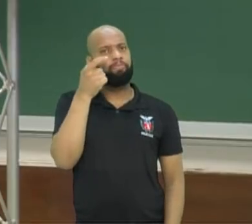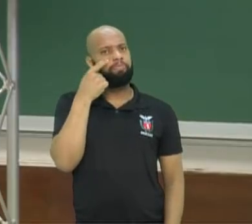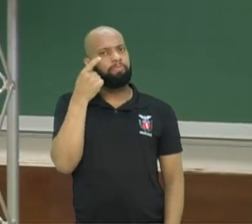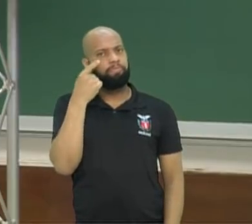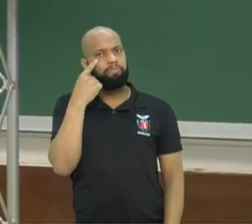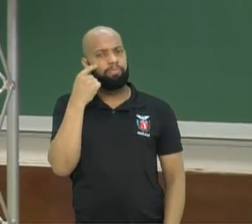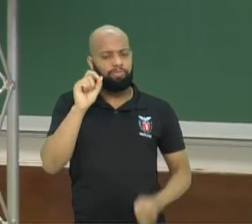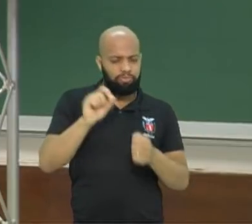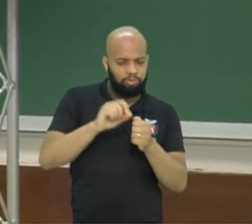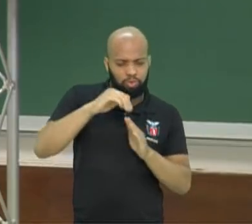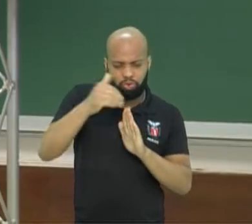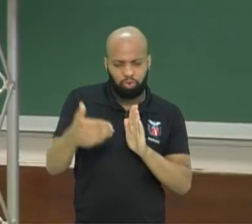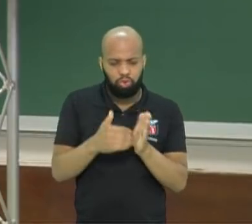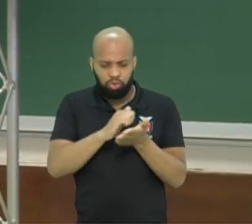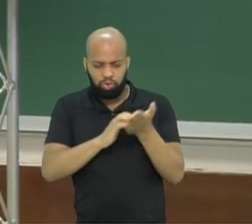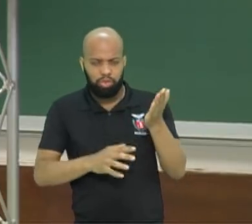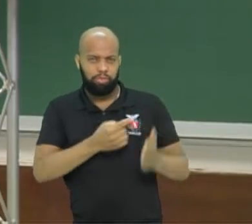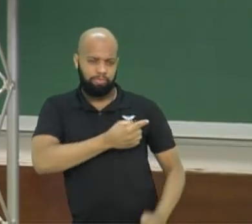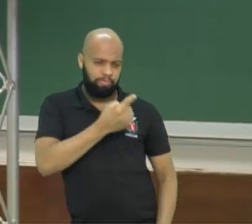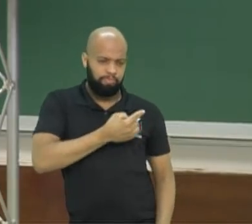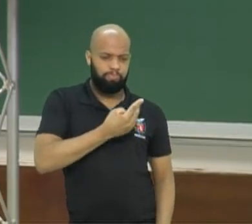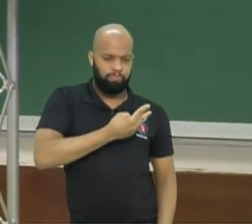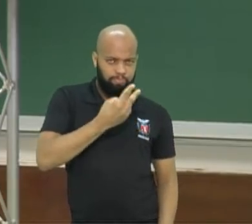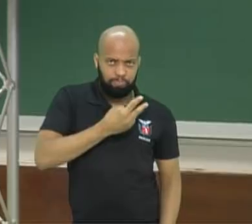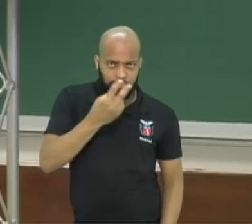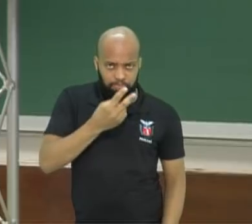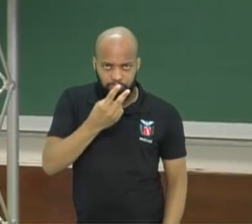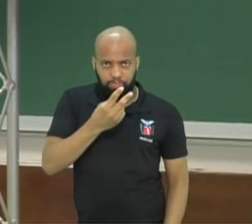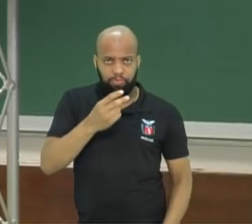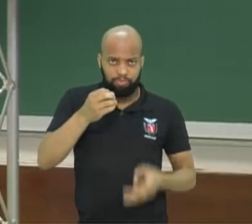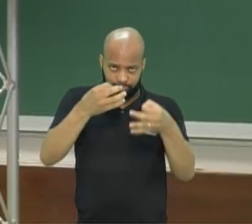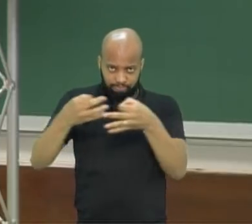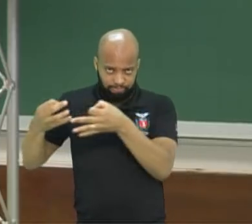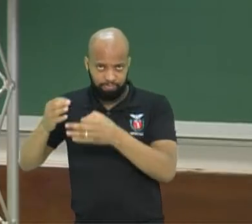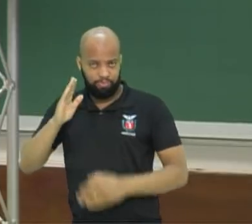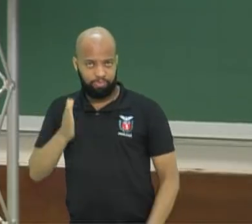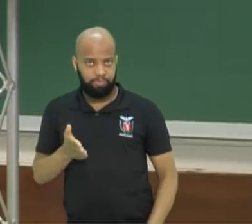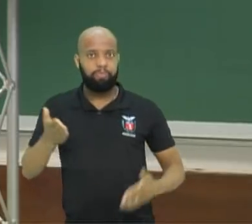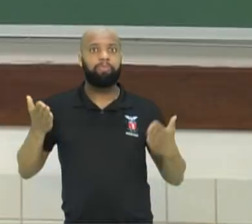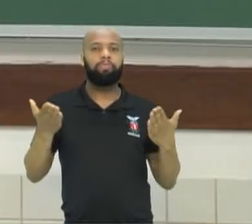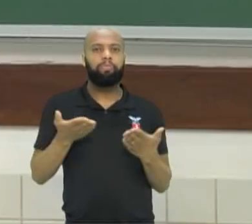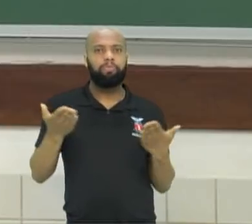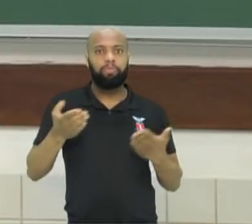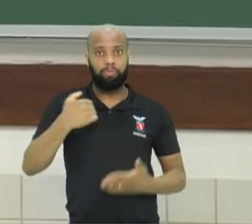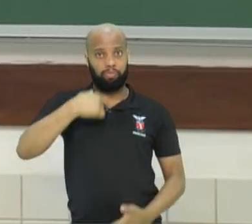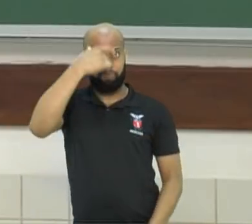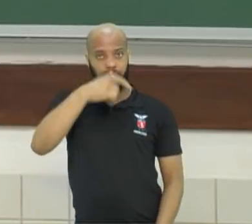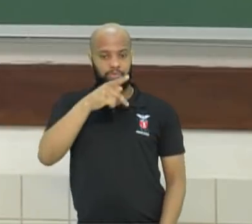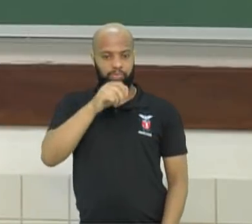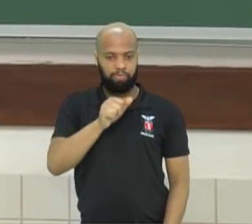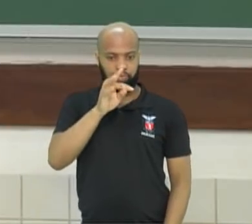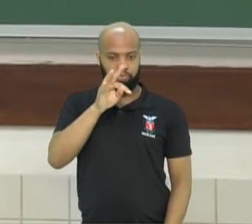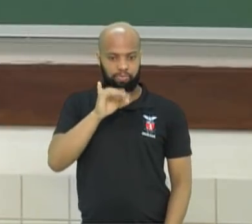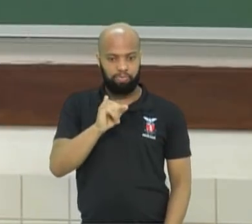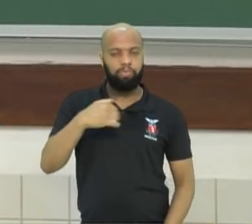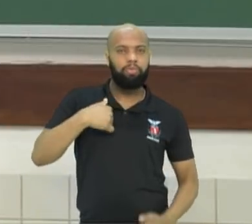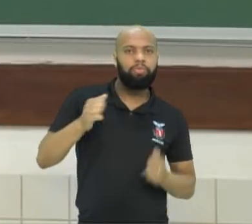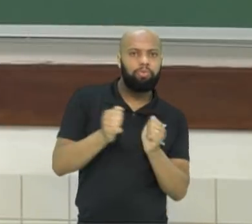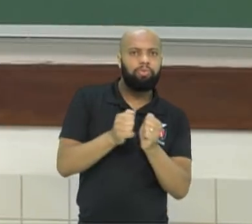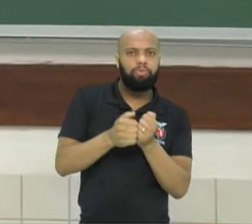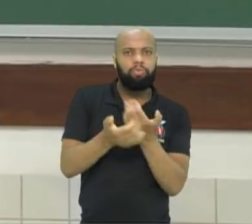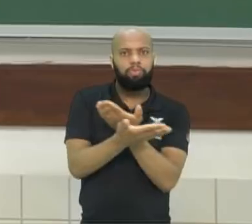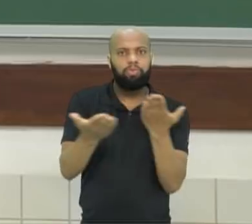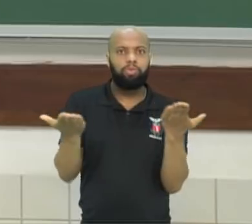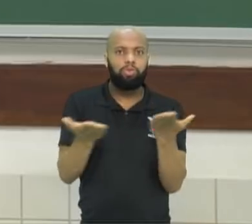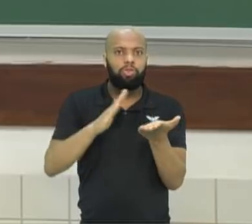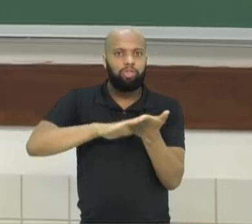todas as atividades do primeiro, do segundo trimestre, tá tudo em ordem? Beleza. Então, let's go! Eu, a Teacher Patrícia, continuo com vocês e